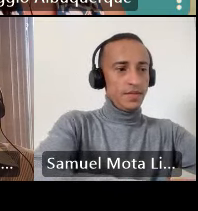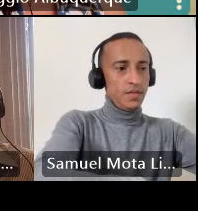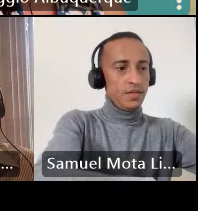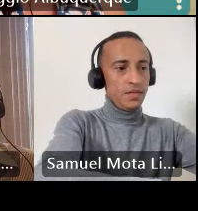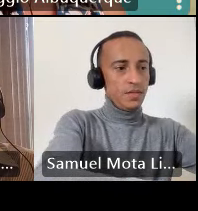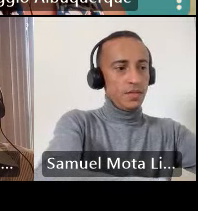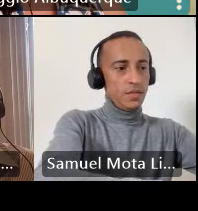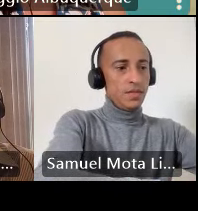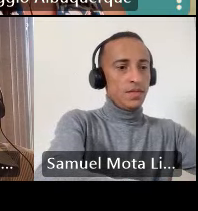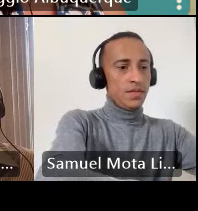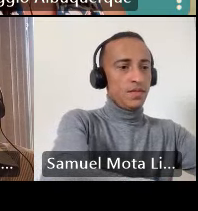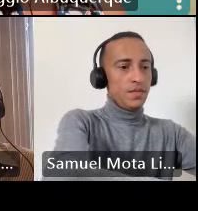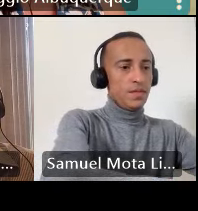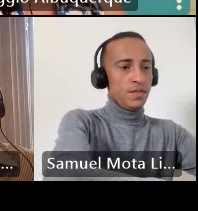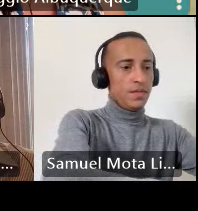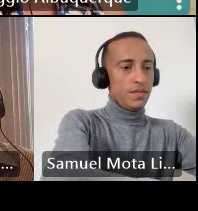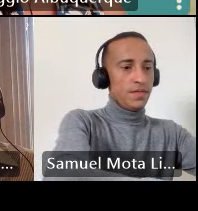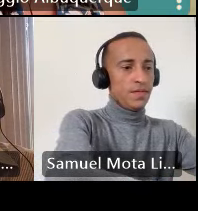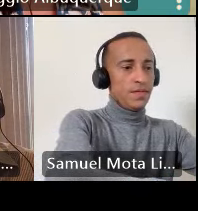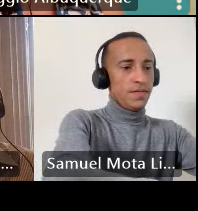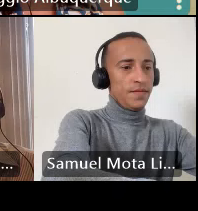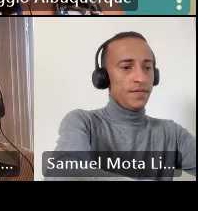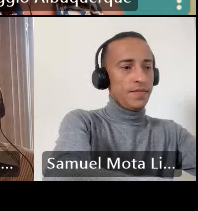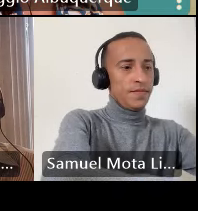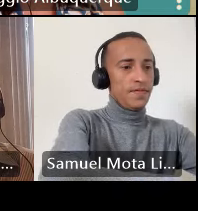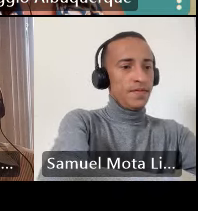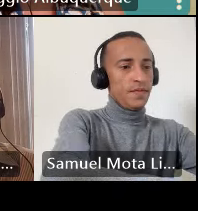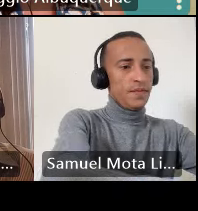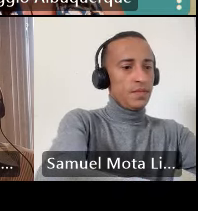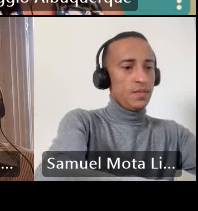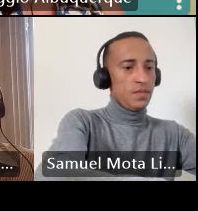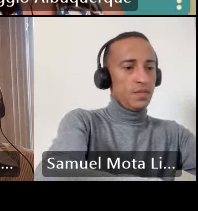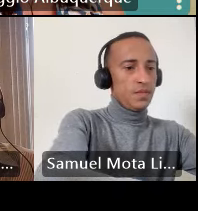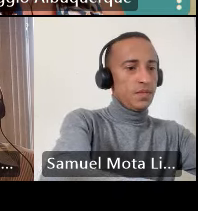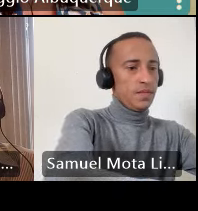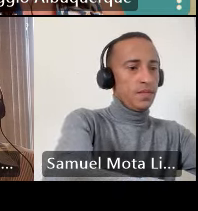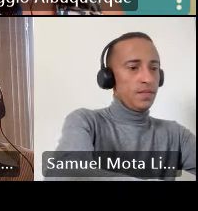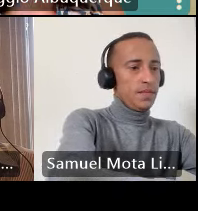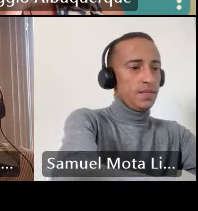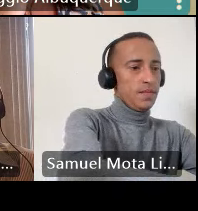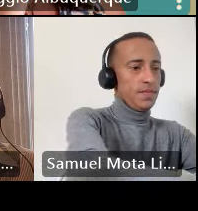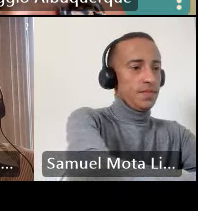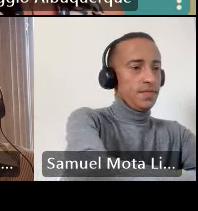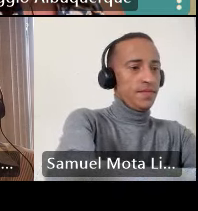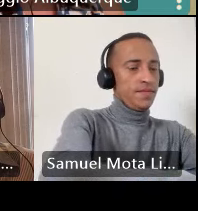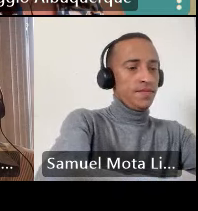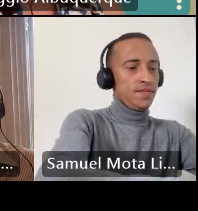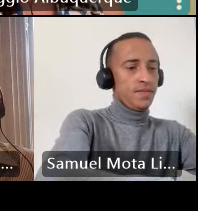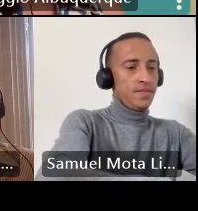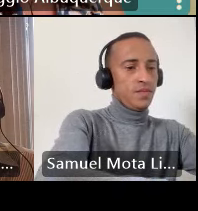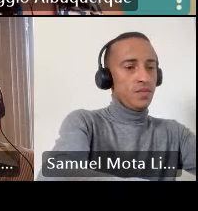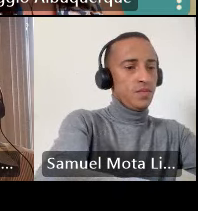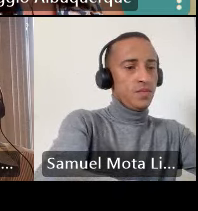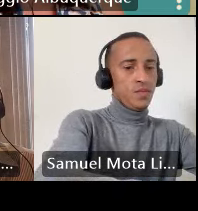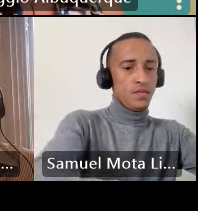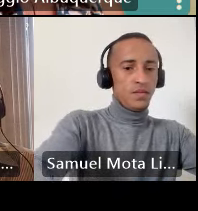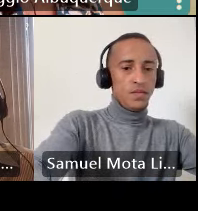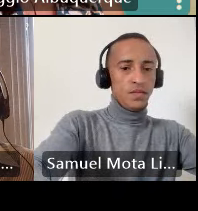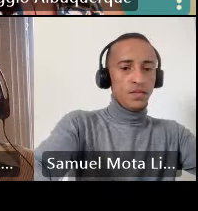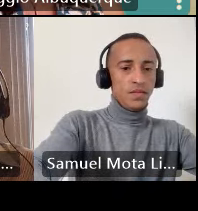de ganho de tempo ali 4 minutos há um risco elevadíssimo então adotar todas essas medidas